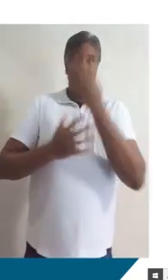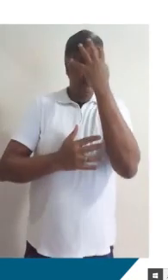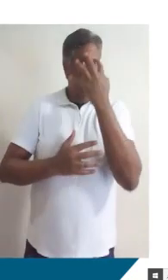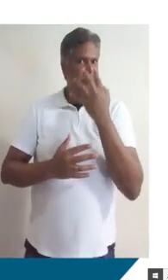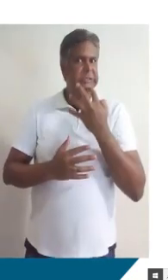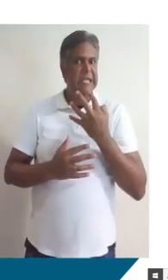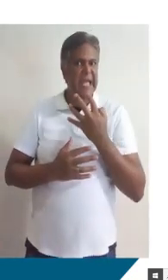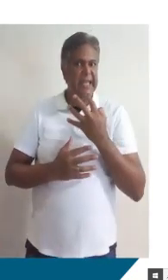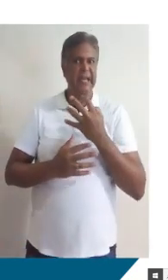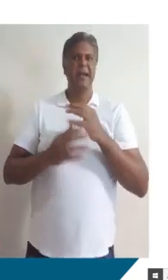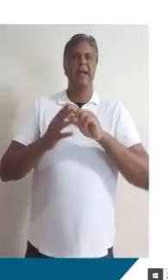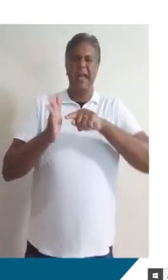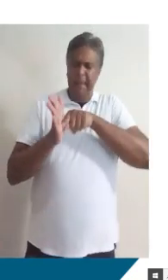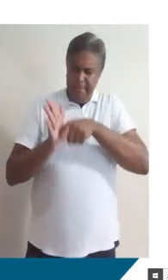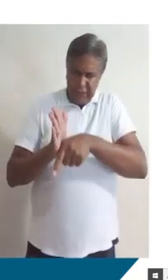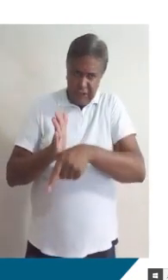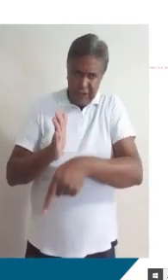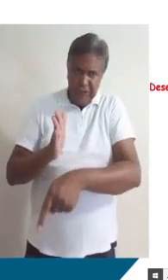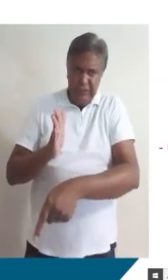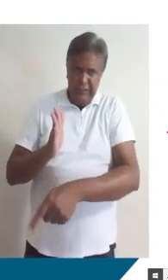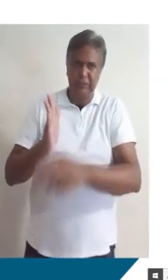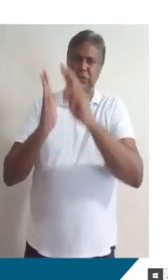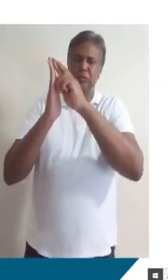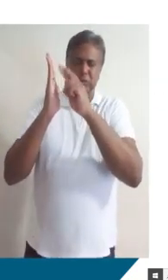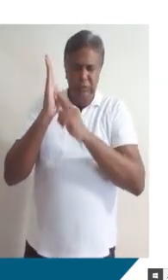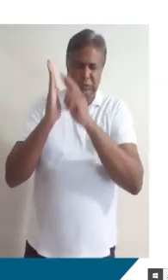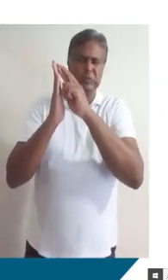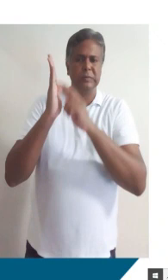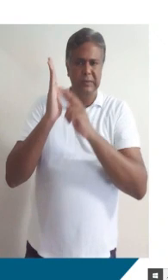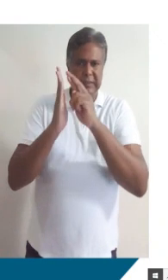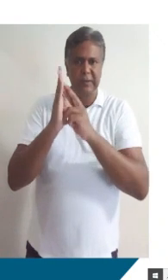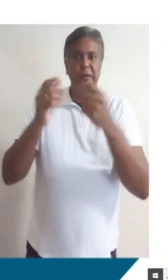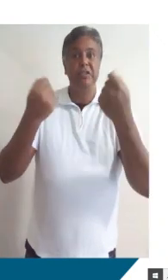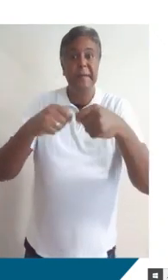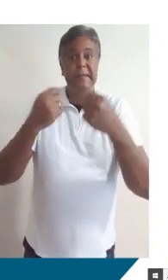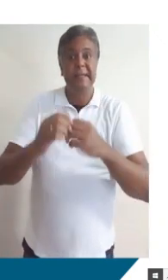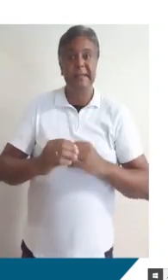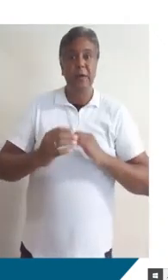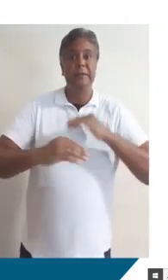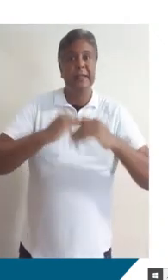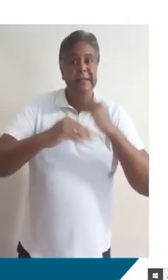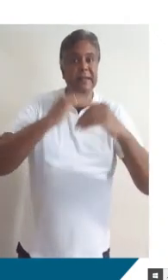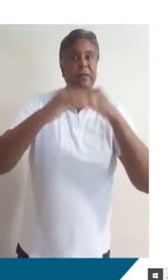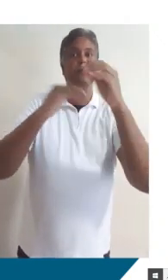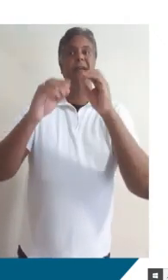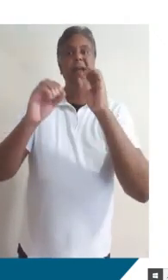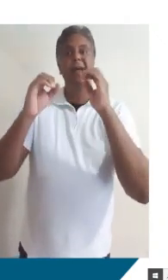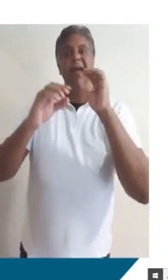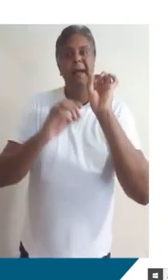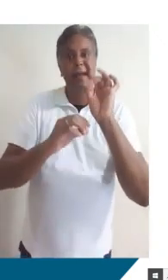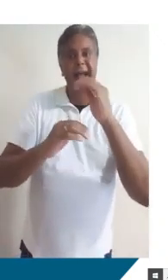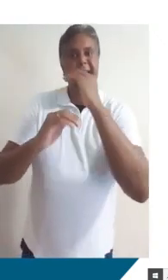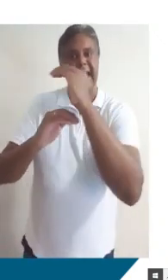com precisão que a função do desenvolvimento é desenvolver as etapas da tese por meio da argumentação. Então,